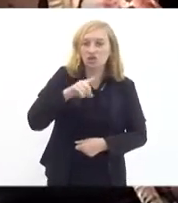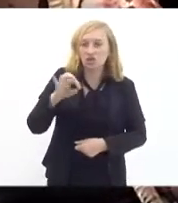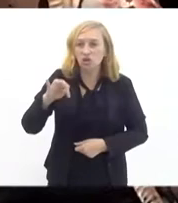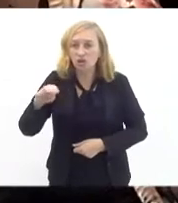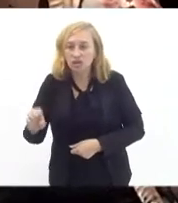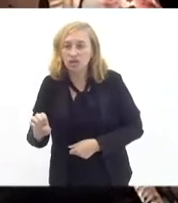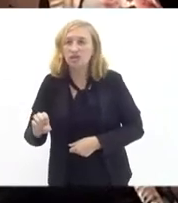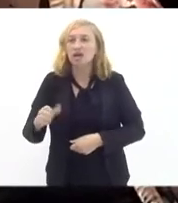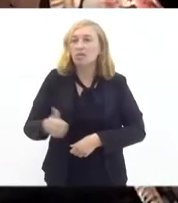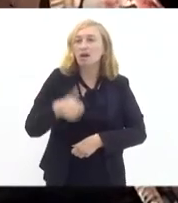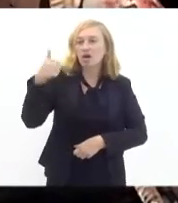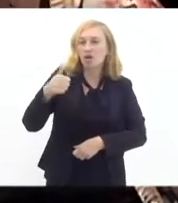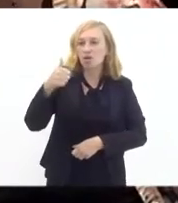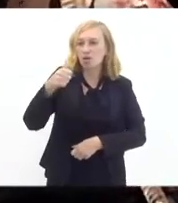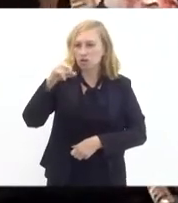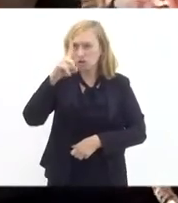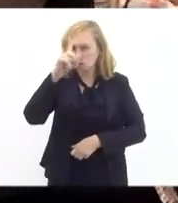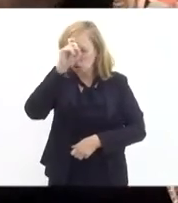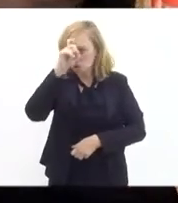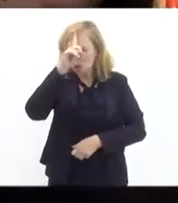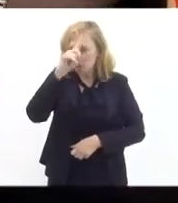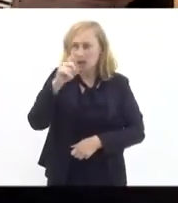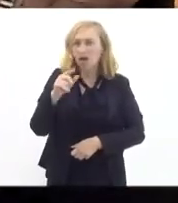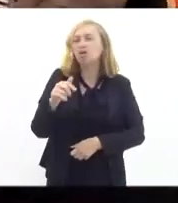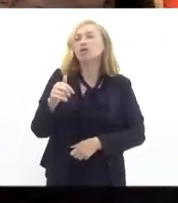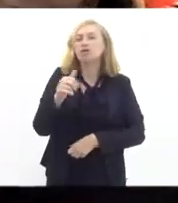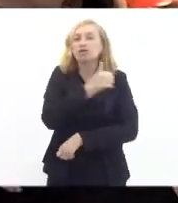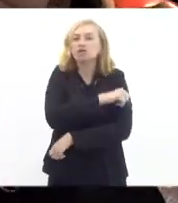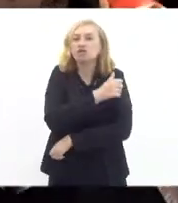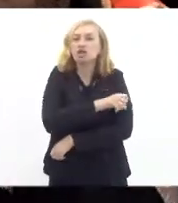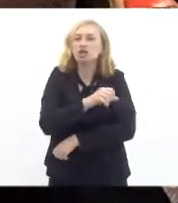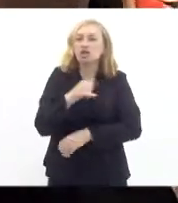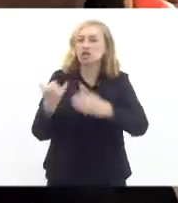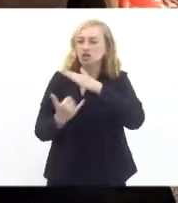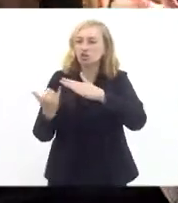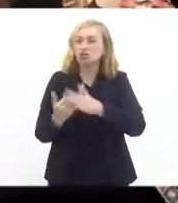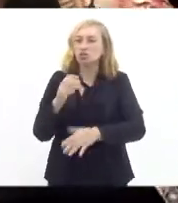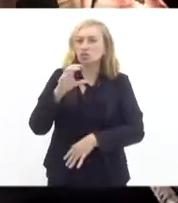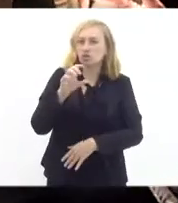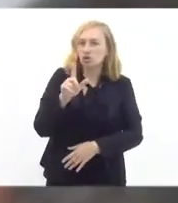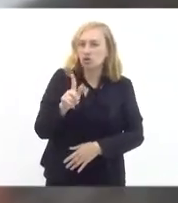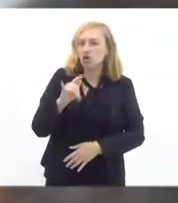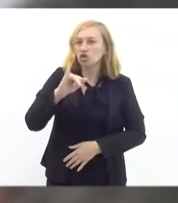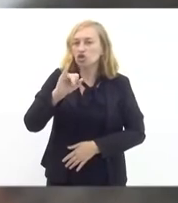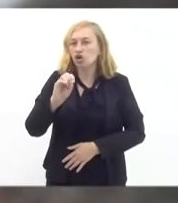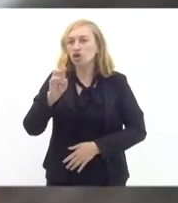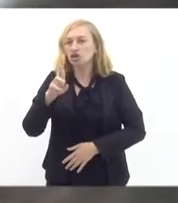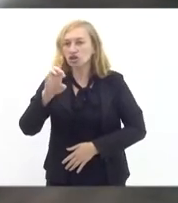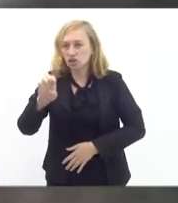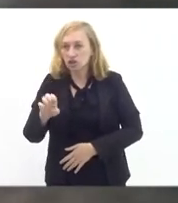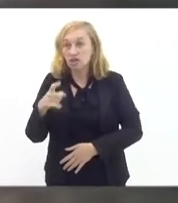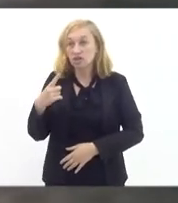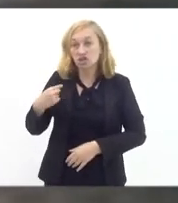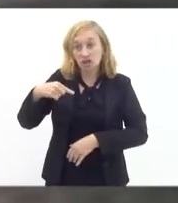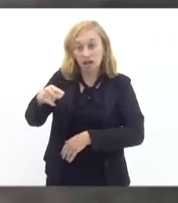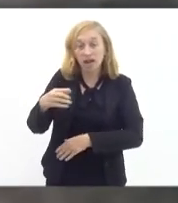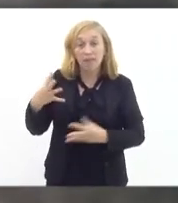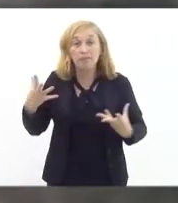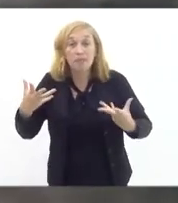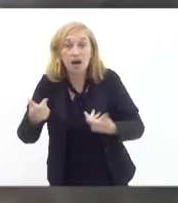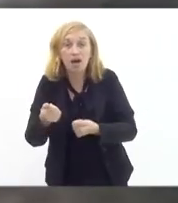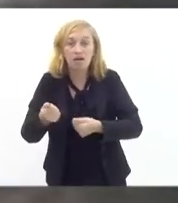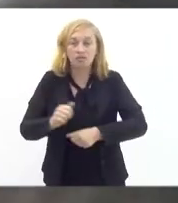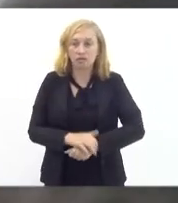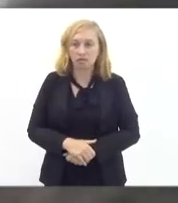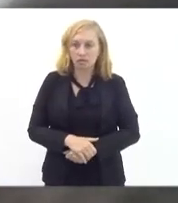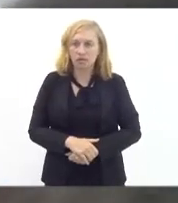hospital da Mangueira não, do Rio de Janeiro, é o Instituto Jorge Vades. Se o senhor chegar lá, é maravilhoso.